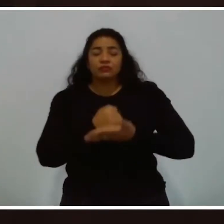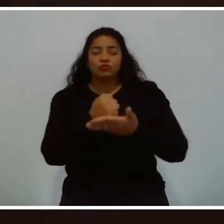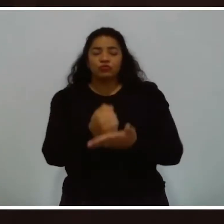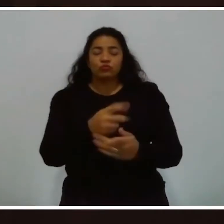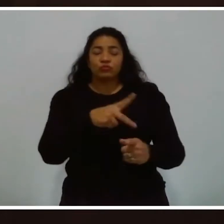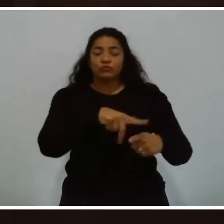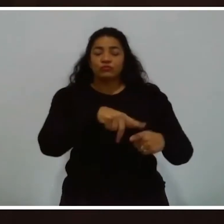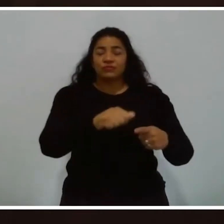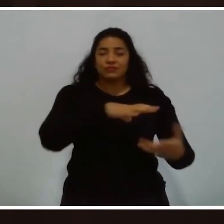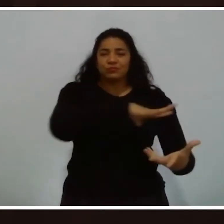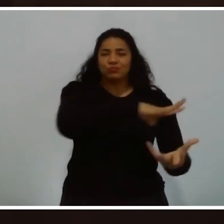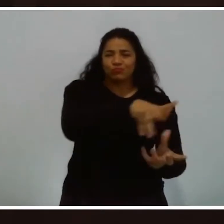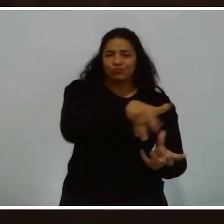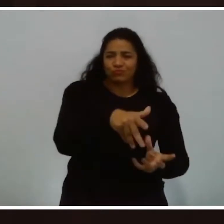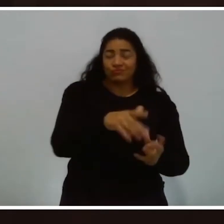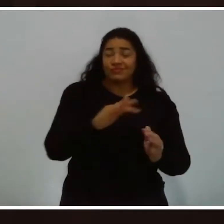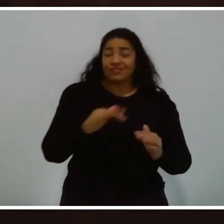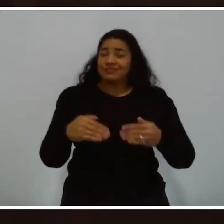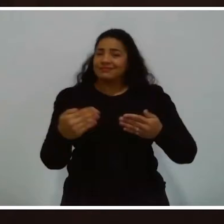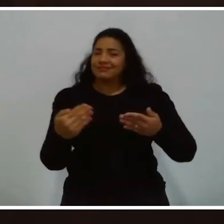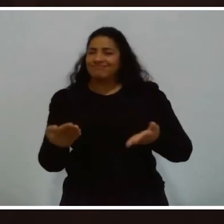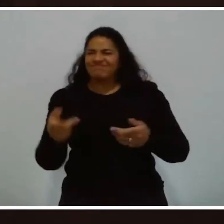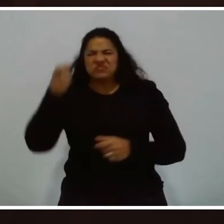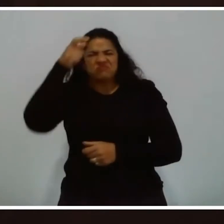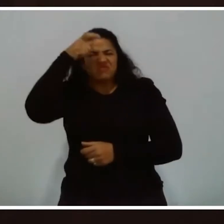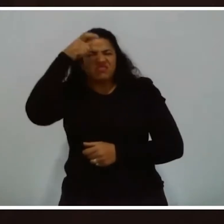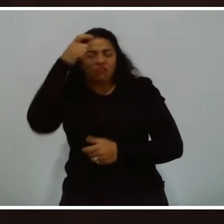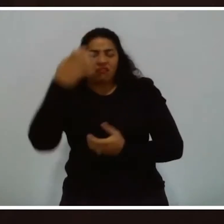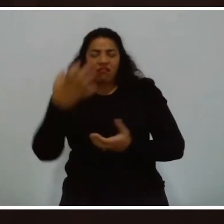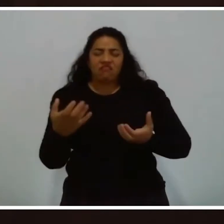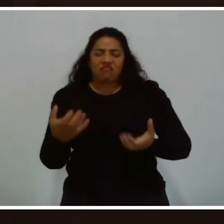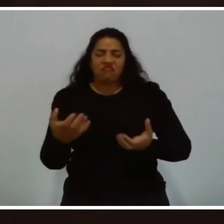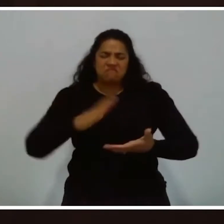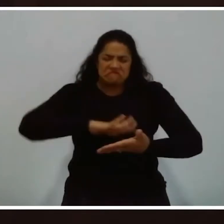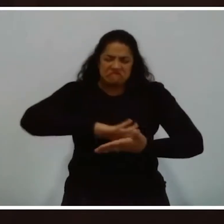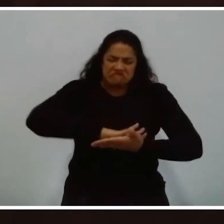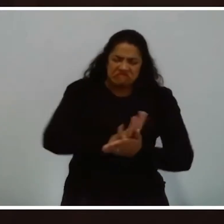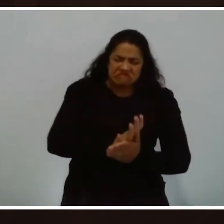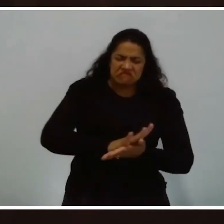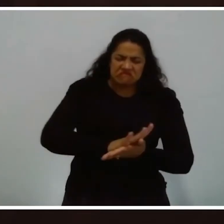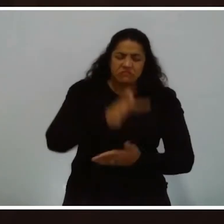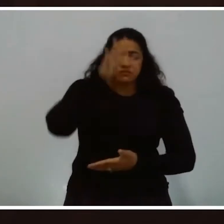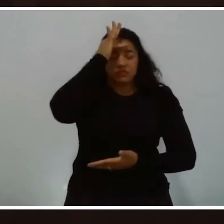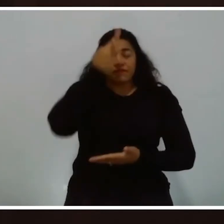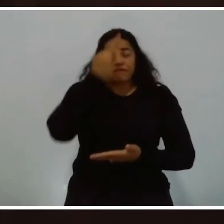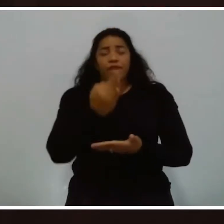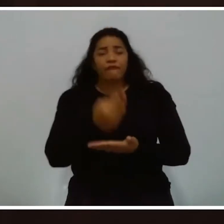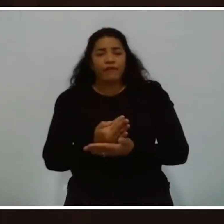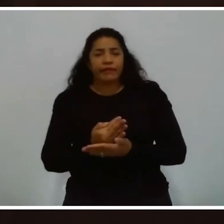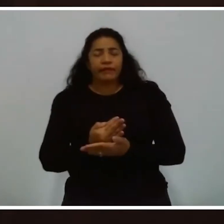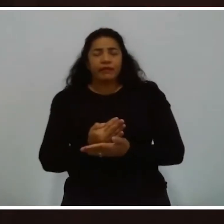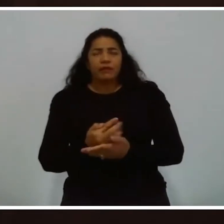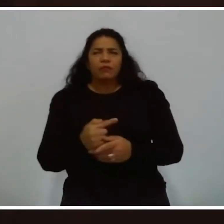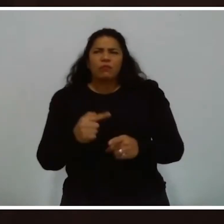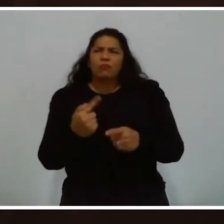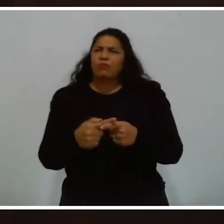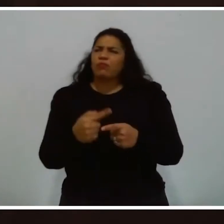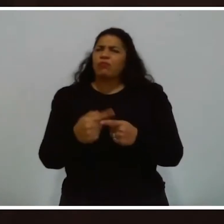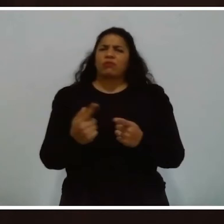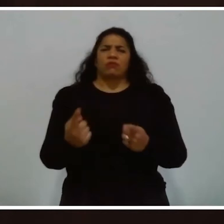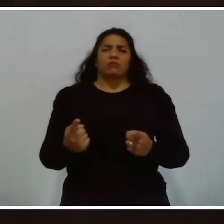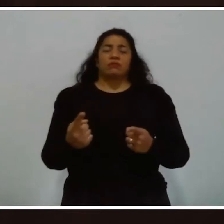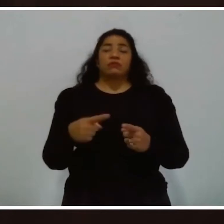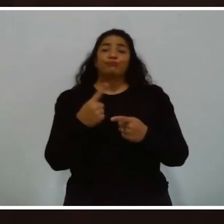base. Vocês entenderam? Porque ele sabe que a fé é que vence o mundo. Quem é o que vence o mundo, senão aquele que crê